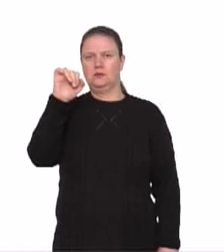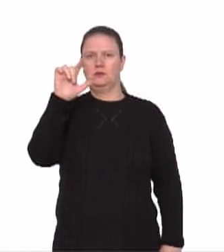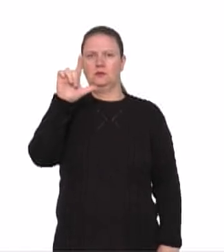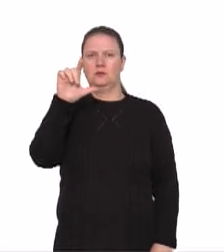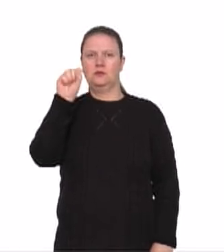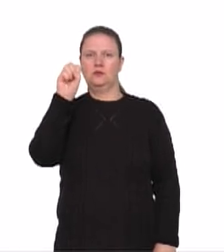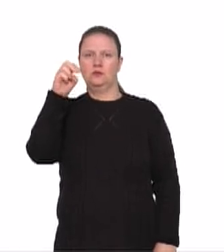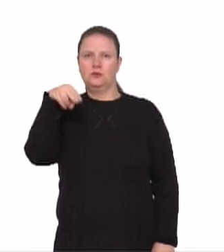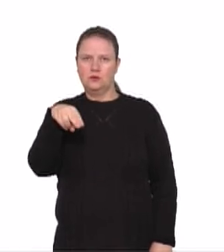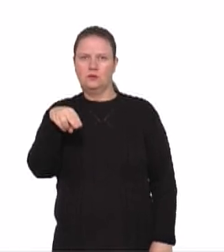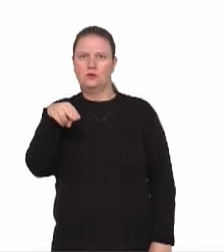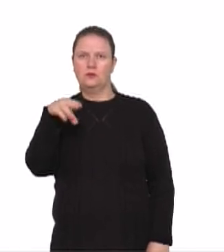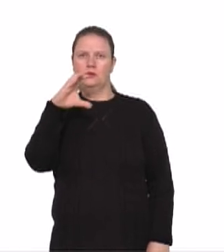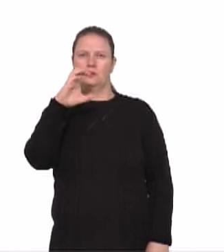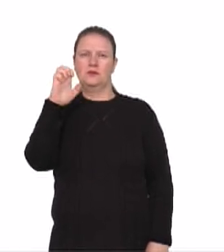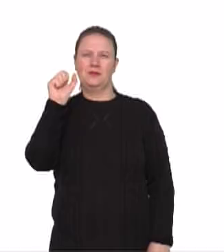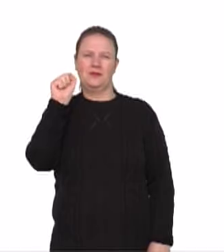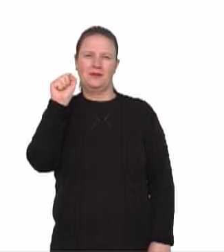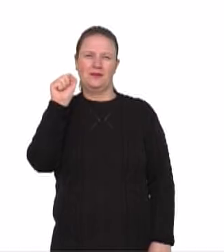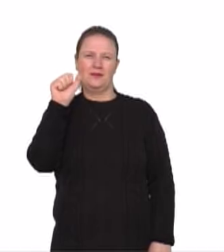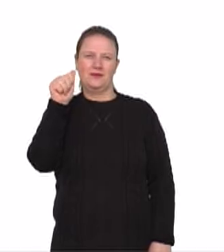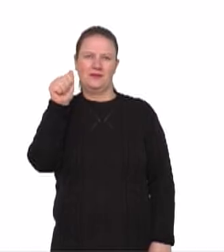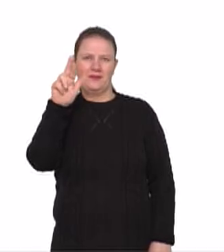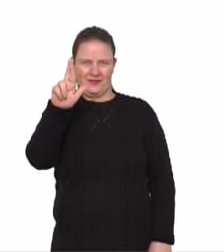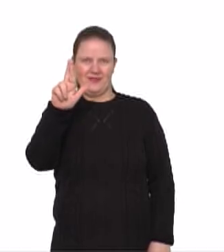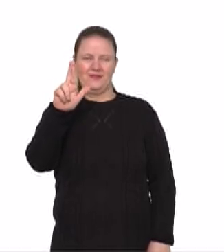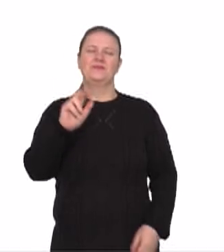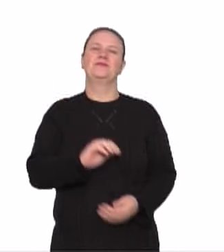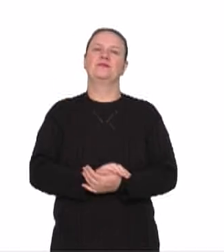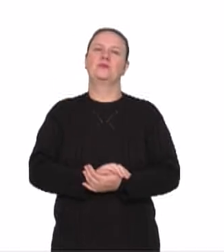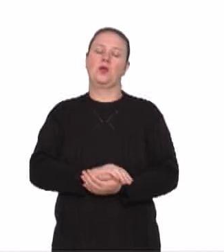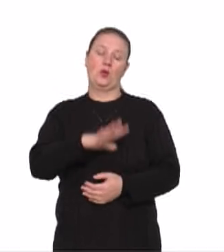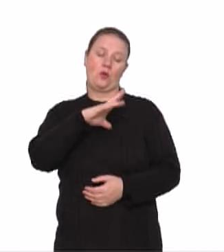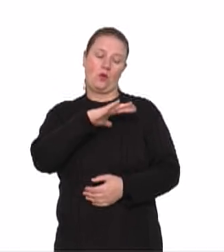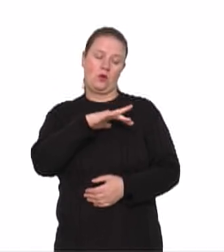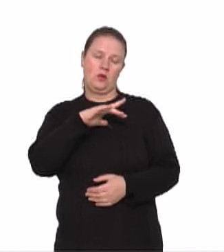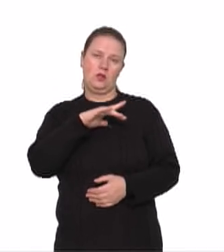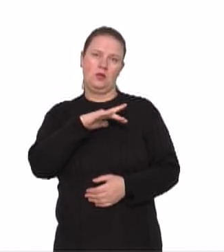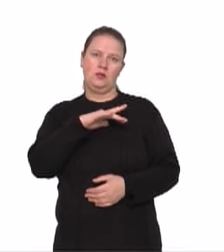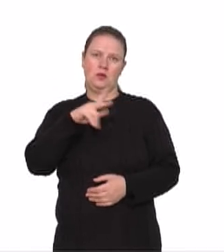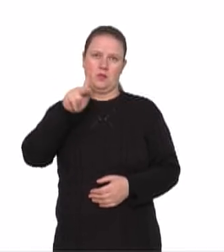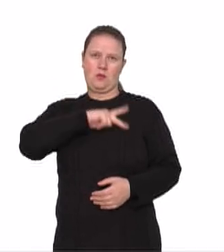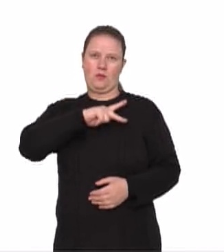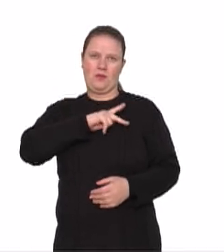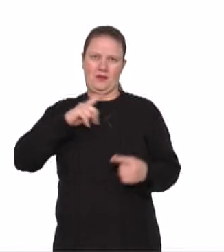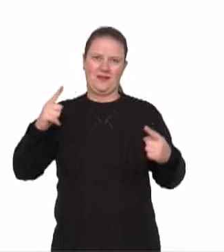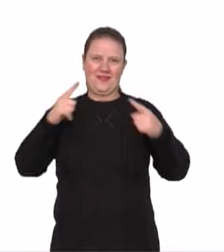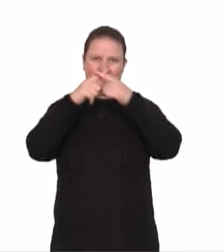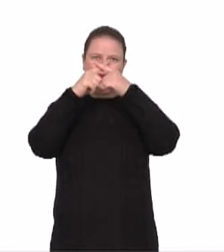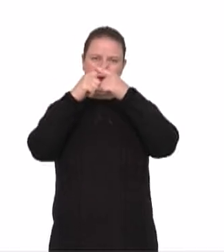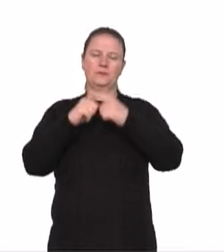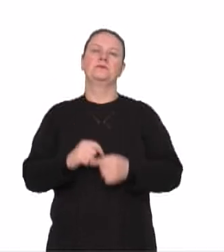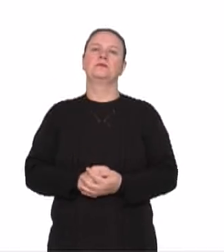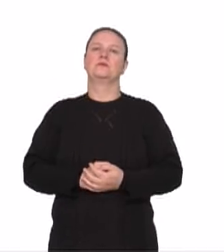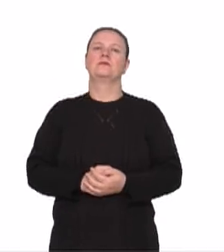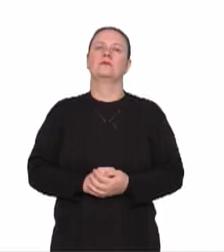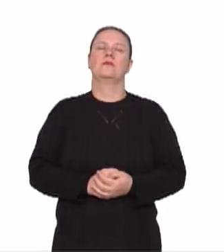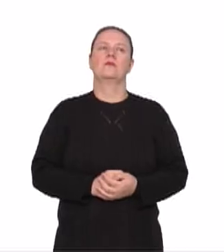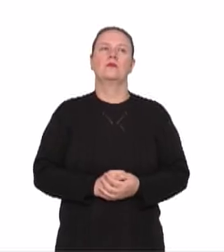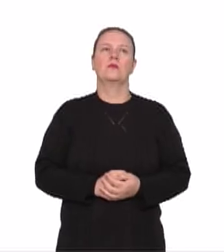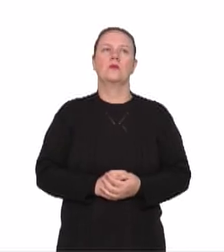de futebol lá entre o Corinthians e o Palmeiras. Então, o locutor dizia assim: Keno quebra para o setor direito do